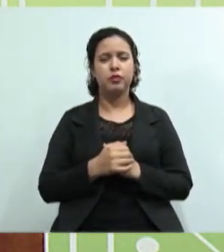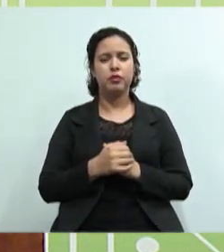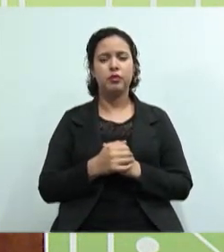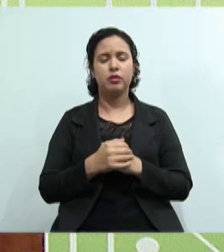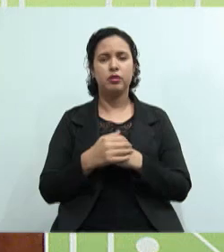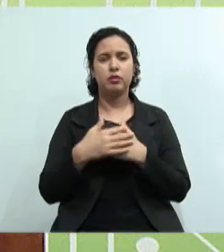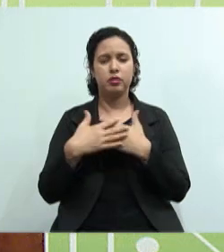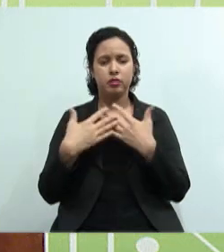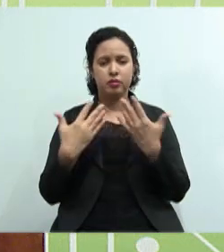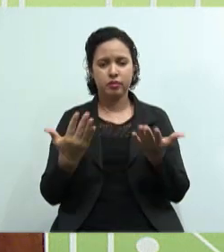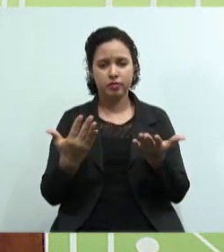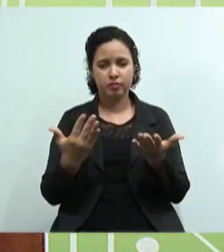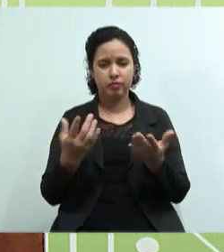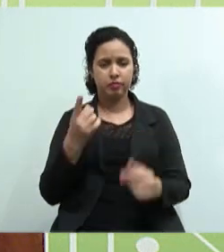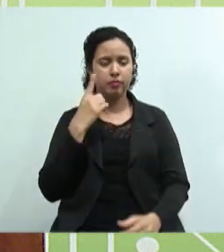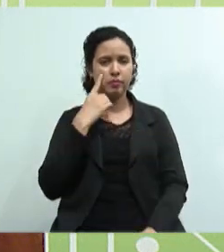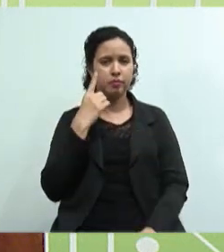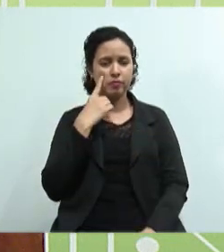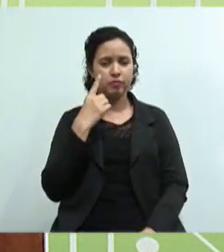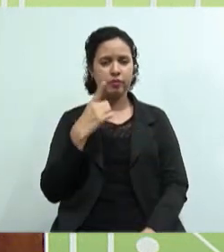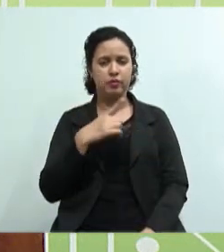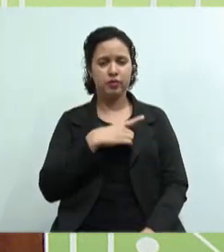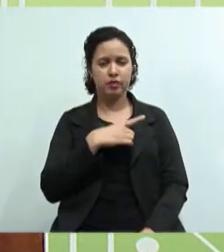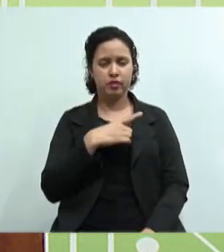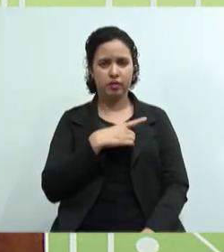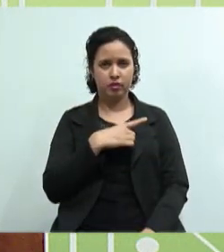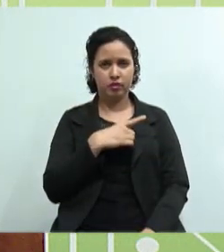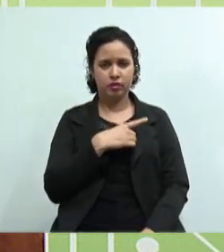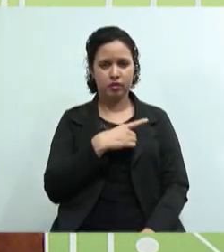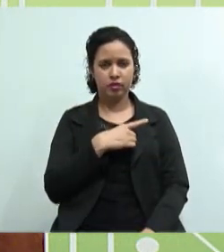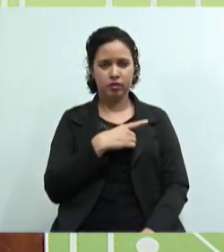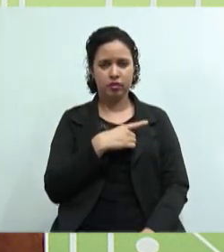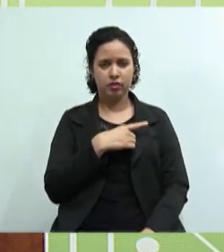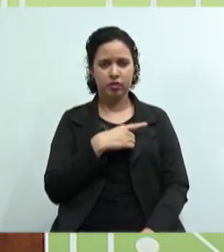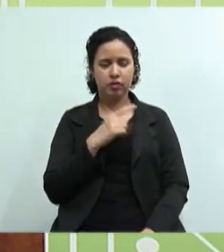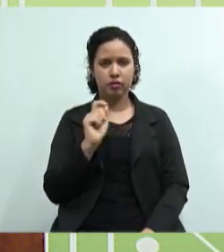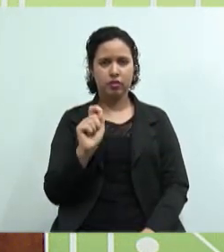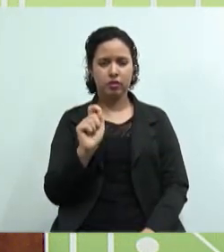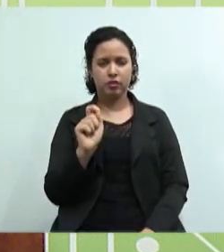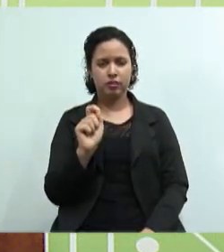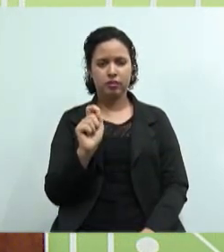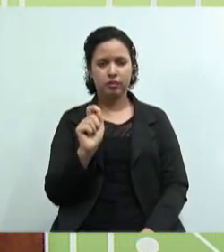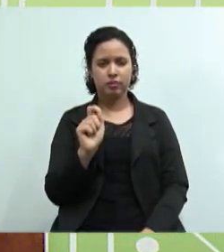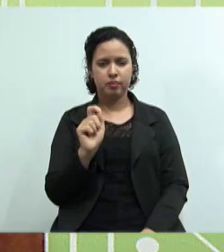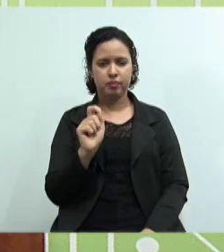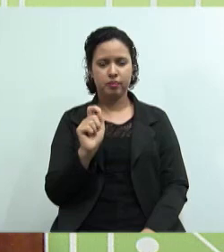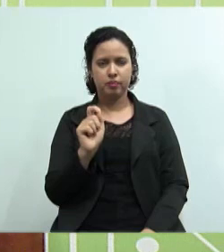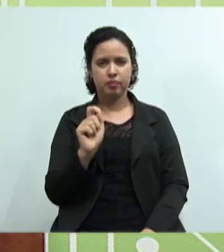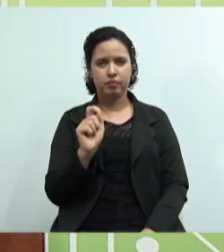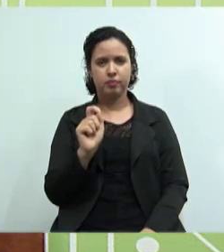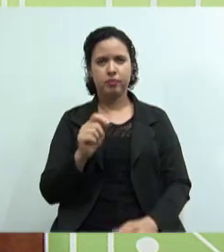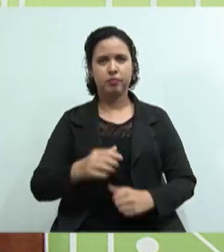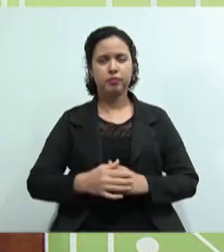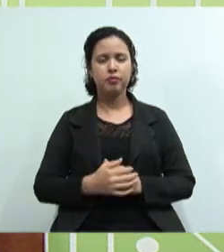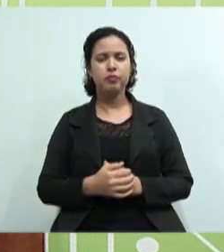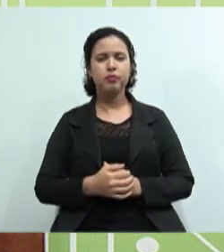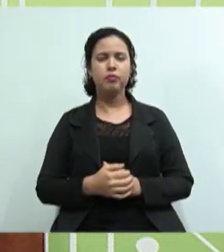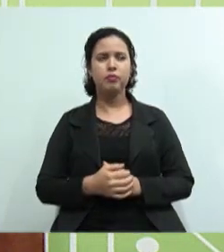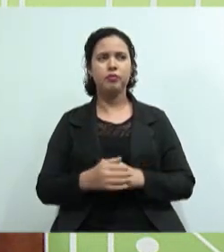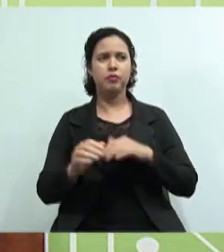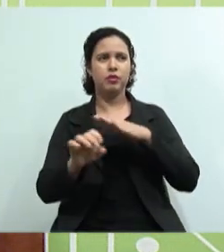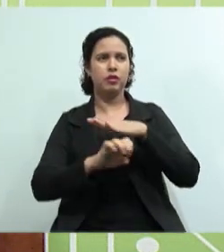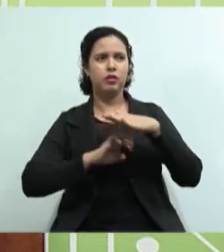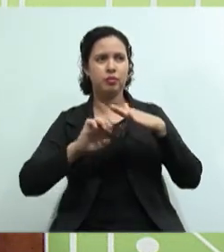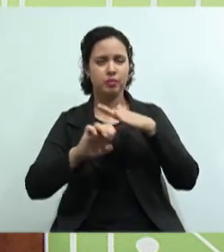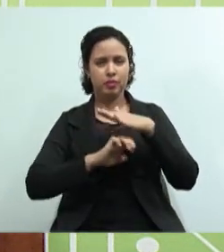momentos? Vamos lá. Então, nós temos aqui, continue aqui comigo mesmo, aluno. Então, nós temos a seguinte situação. A empresa